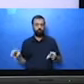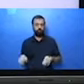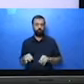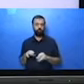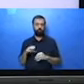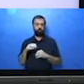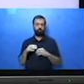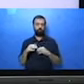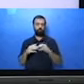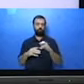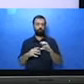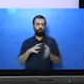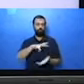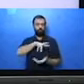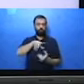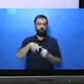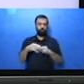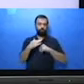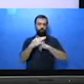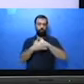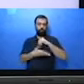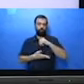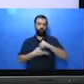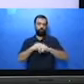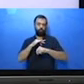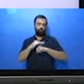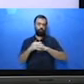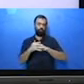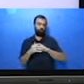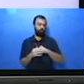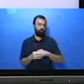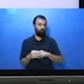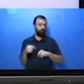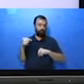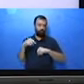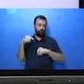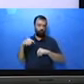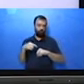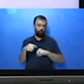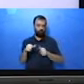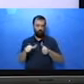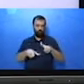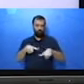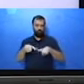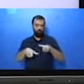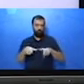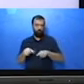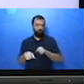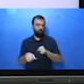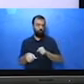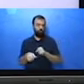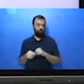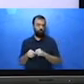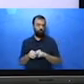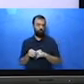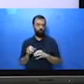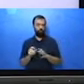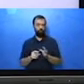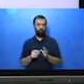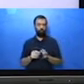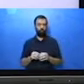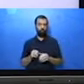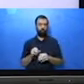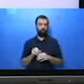camada superficial da litosfera. É o local onde as transformações geológicas se apresentam de forma